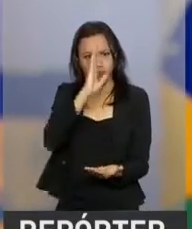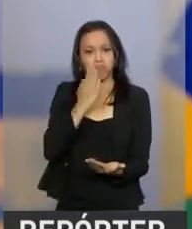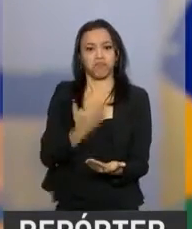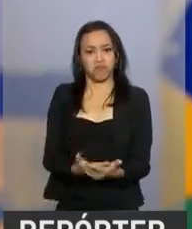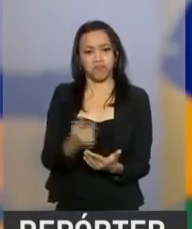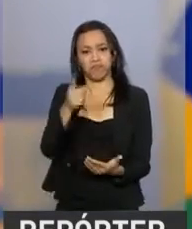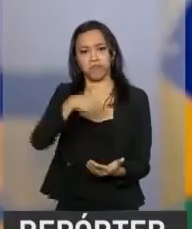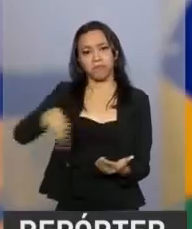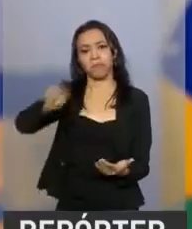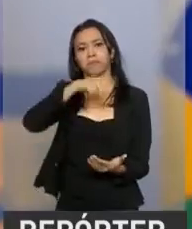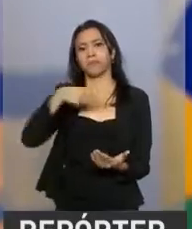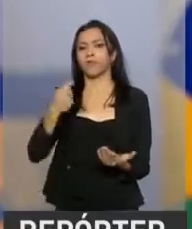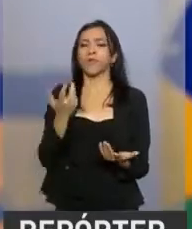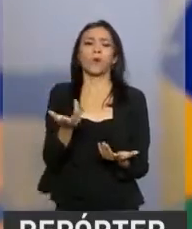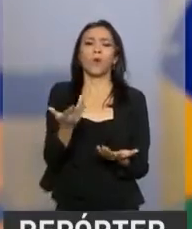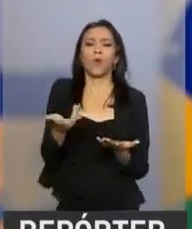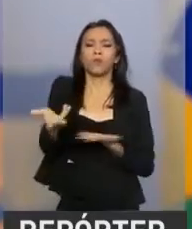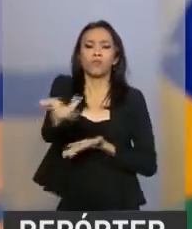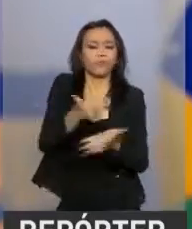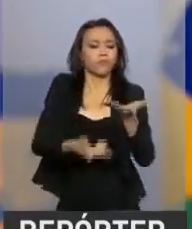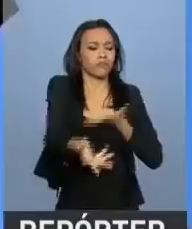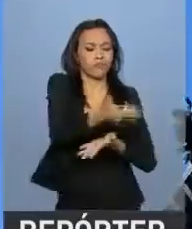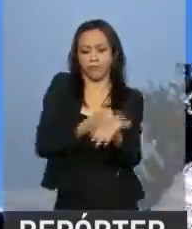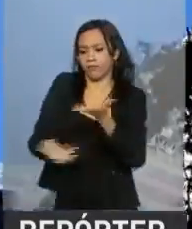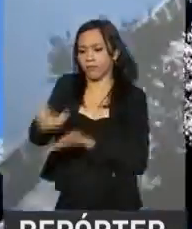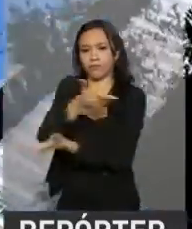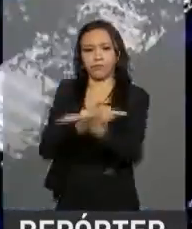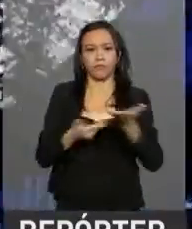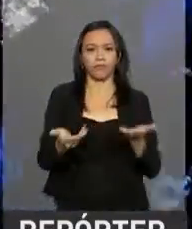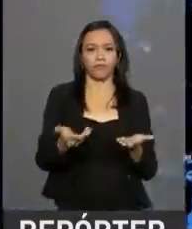do Brasil com a diplomacia multilateral.